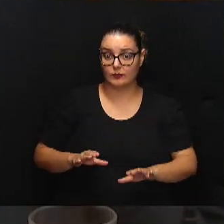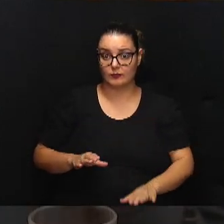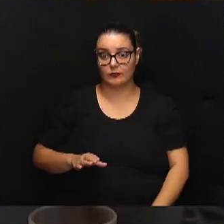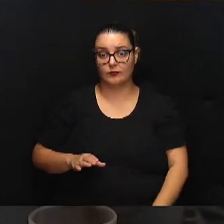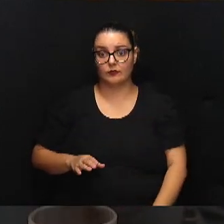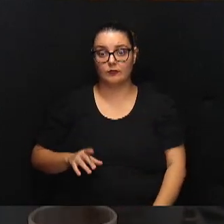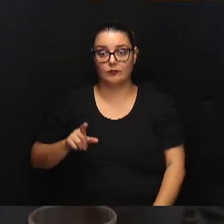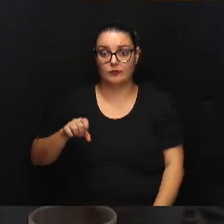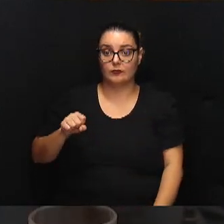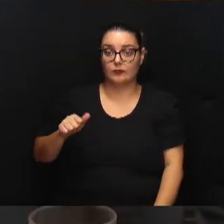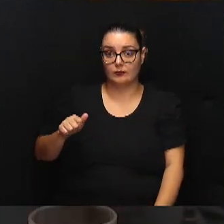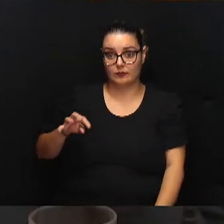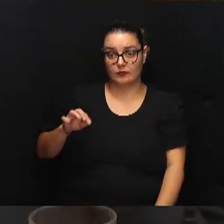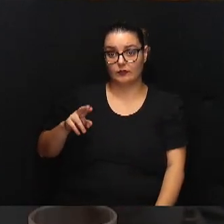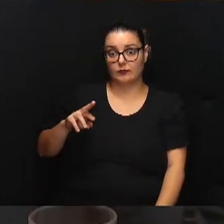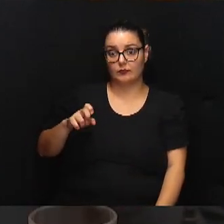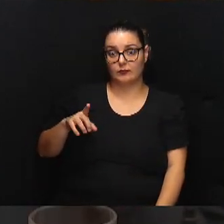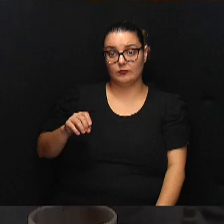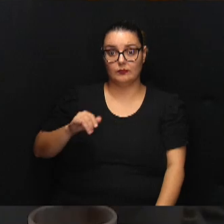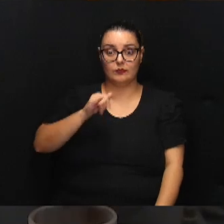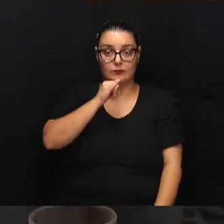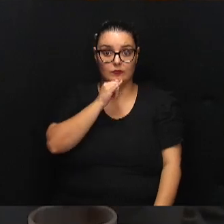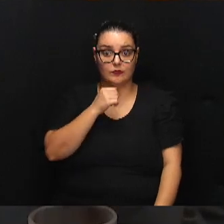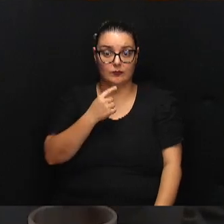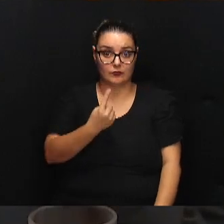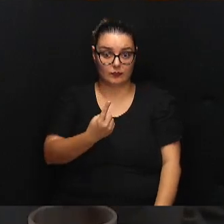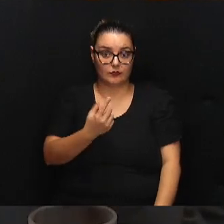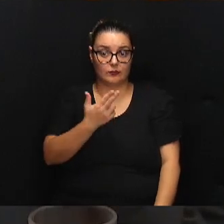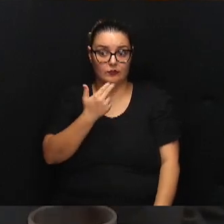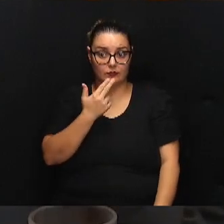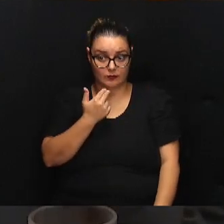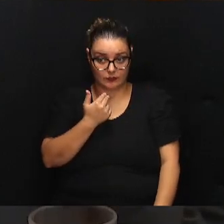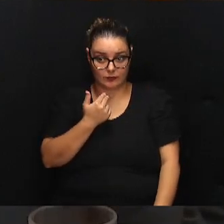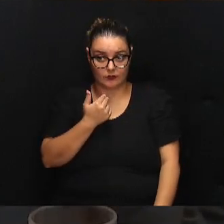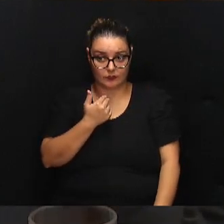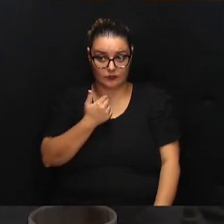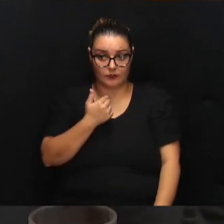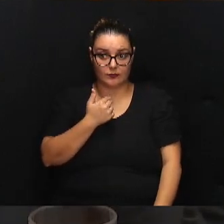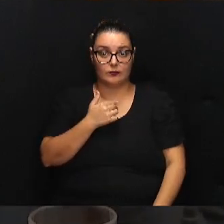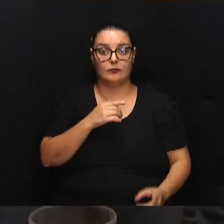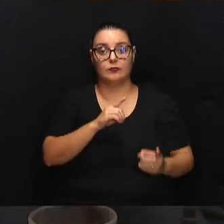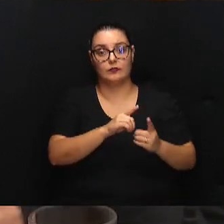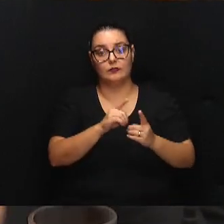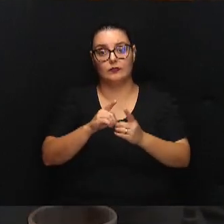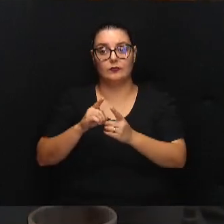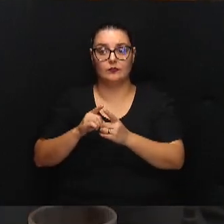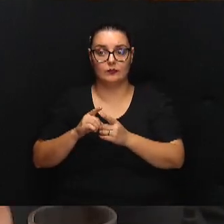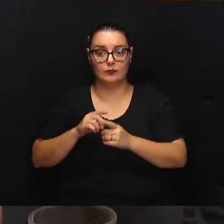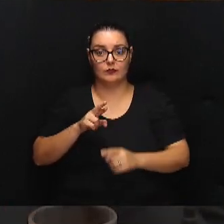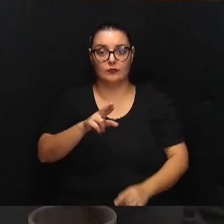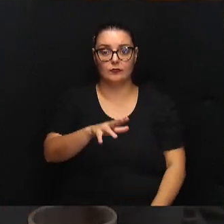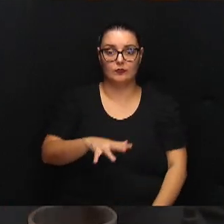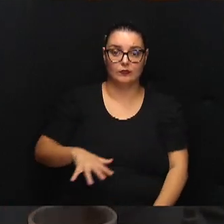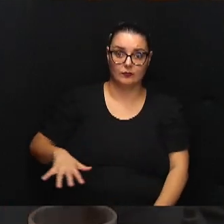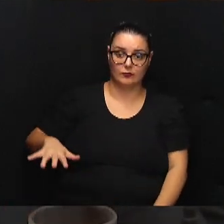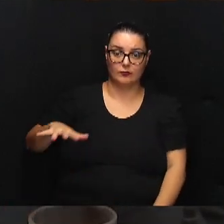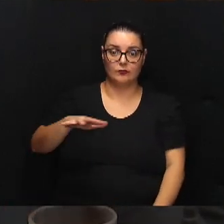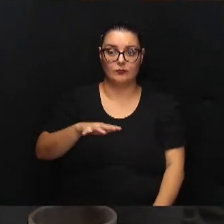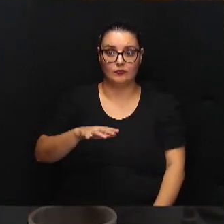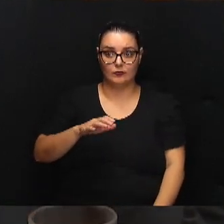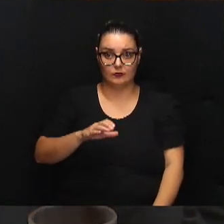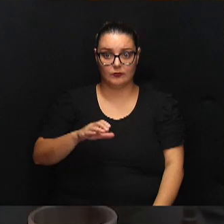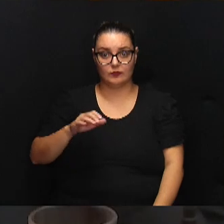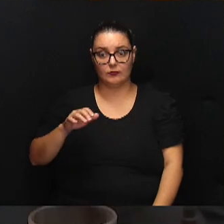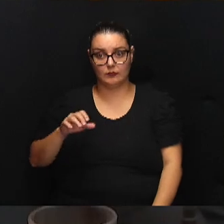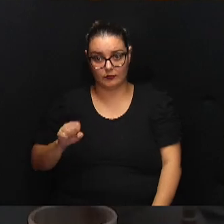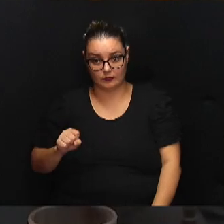muito saturado. Por quê? Nós temos, por exemplo, uma nutricionista para atender uma região de um CS, de um